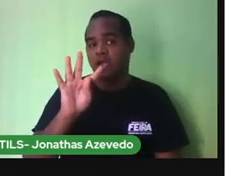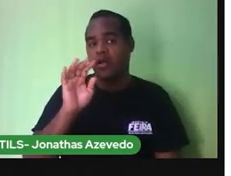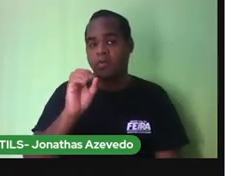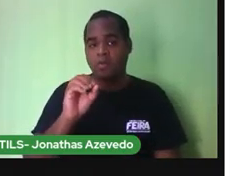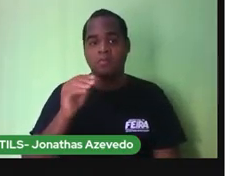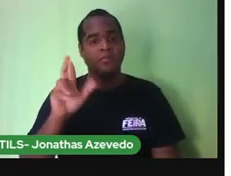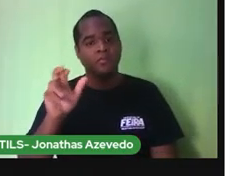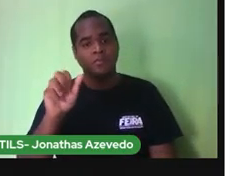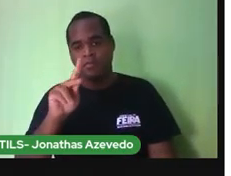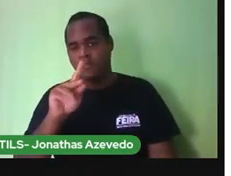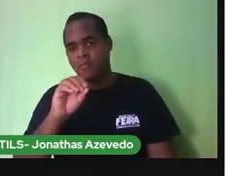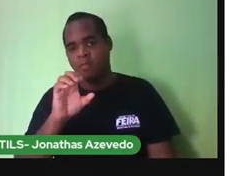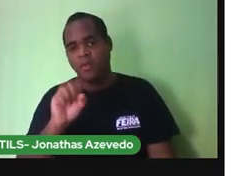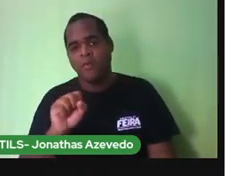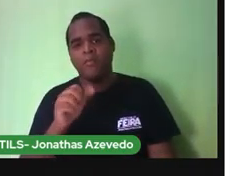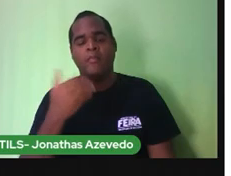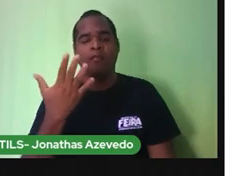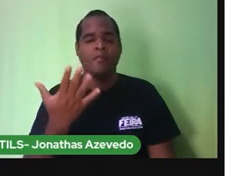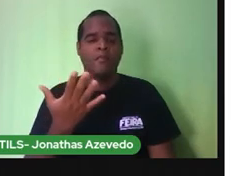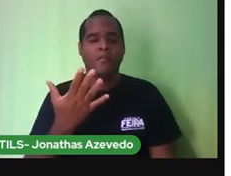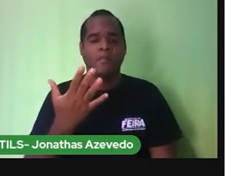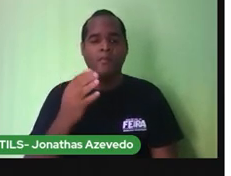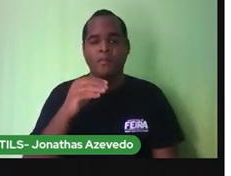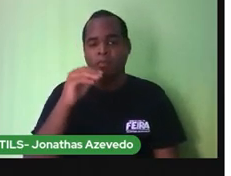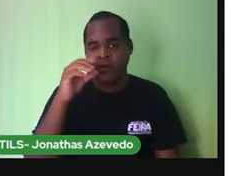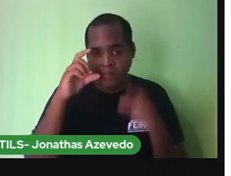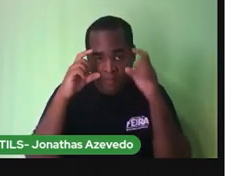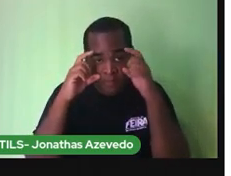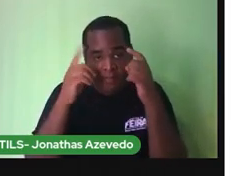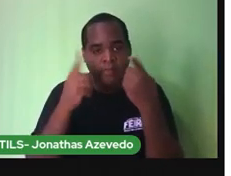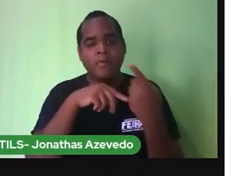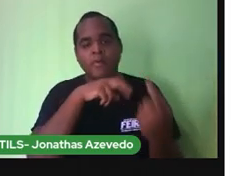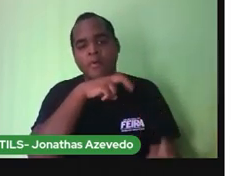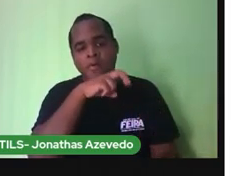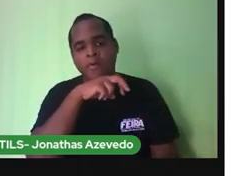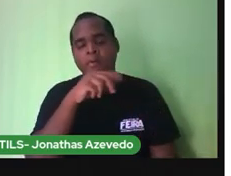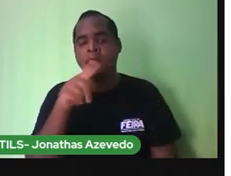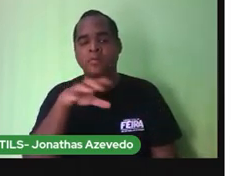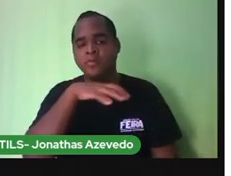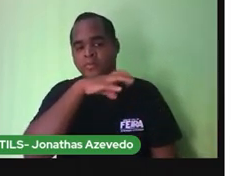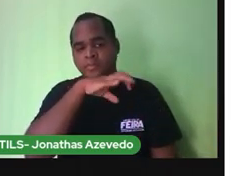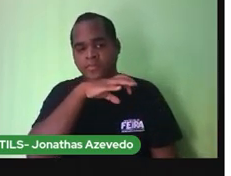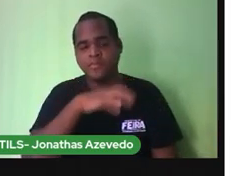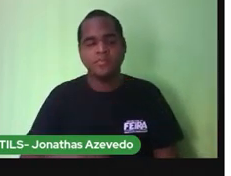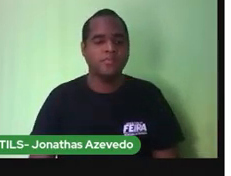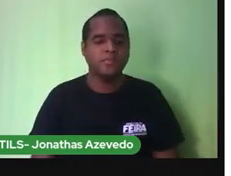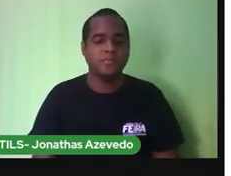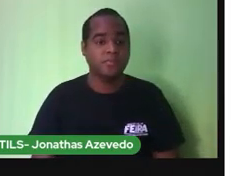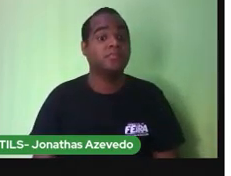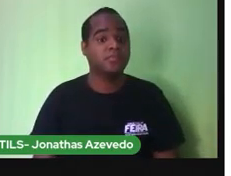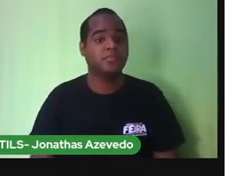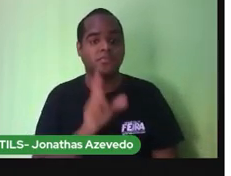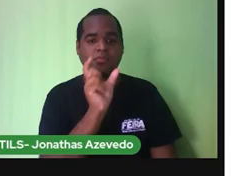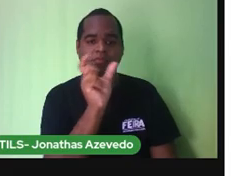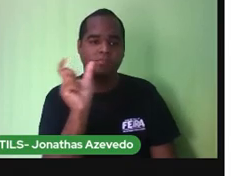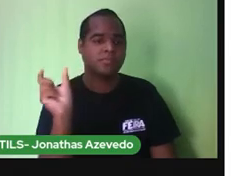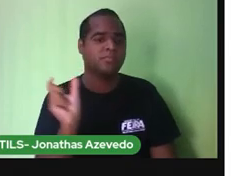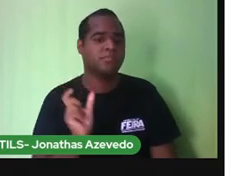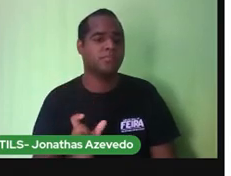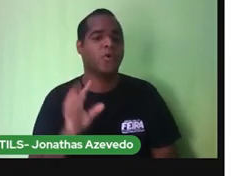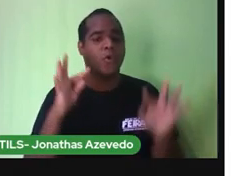raposa coruja cobra e grupo todas as palavrinhas dos